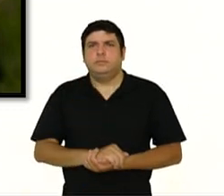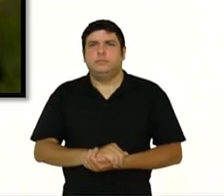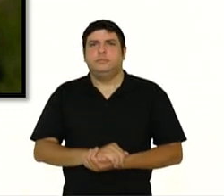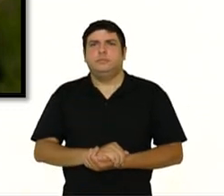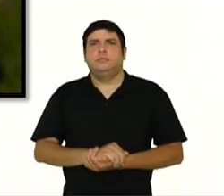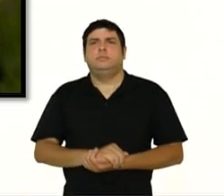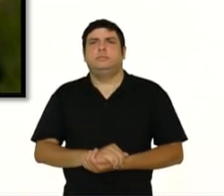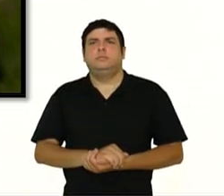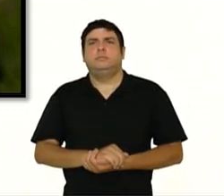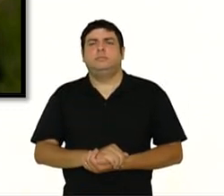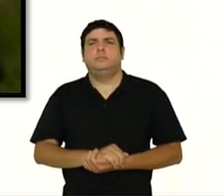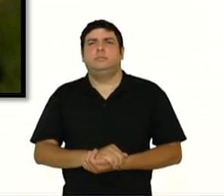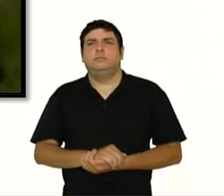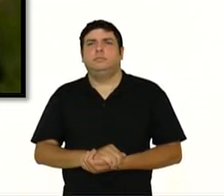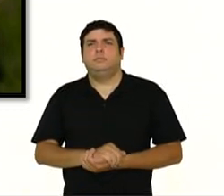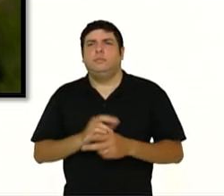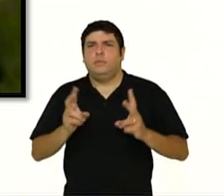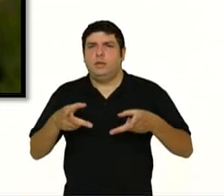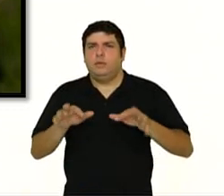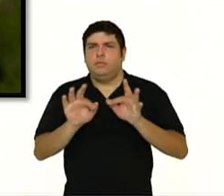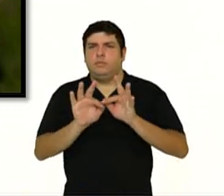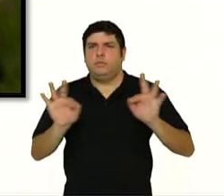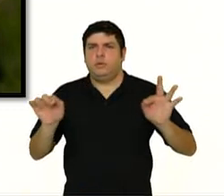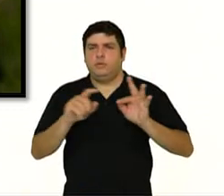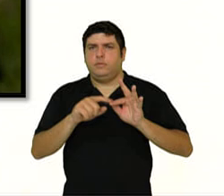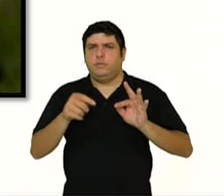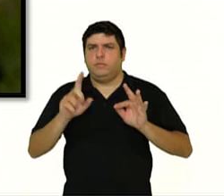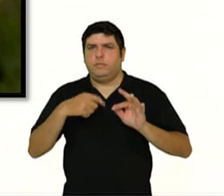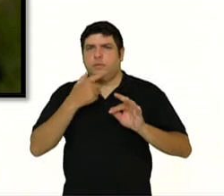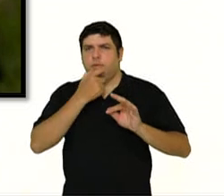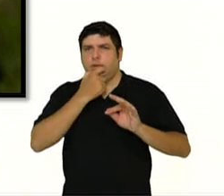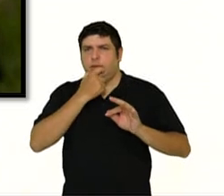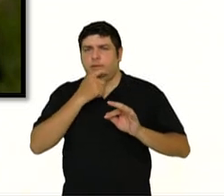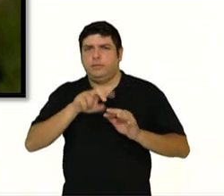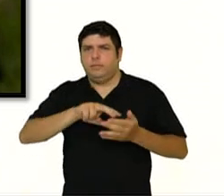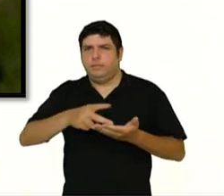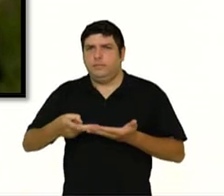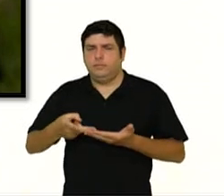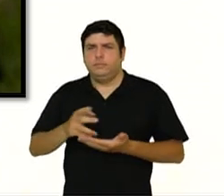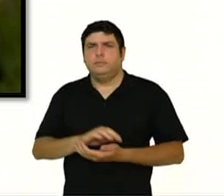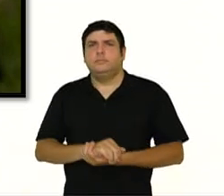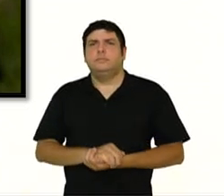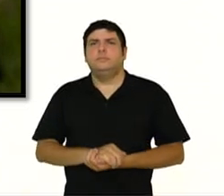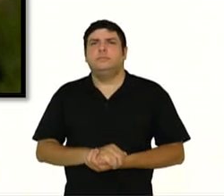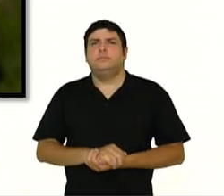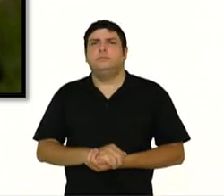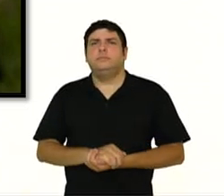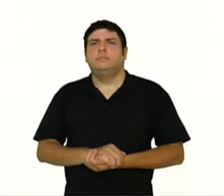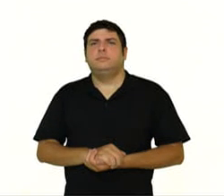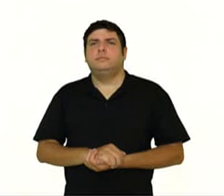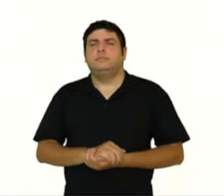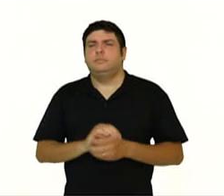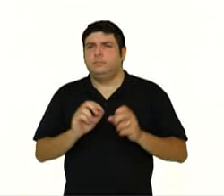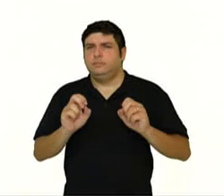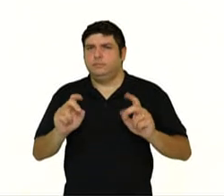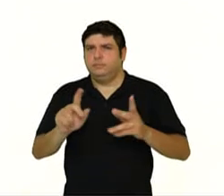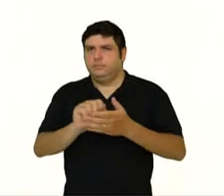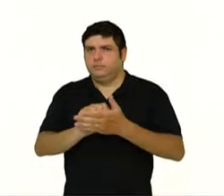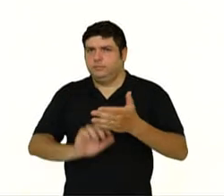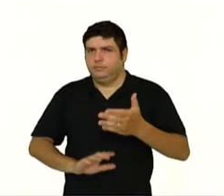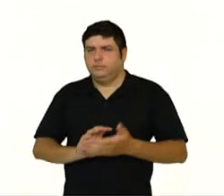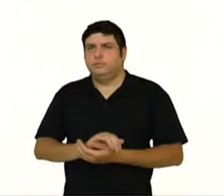SOS Mata Atlântica é a mesma escrita, certo? Agora eu tenho uma atividade para